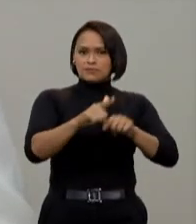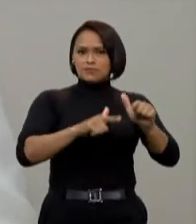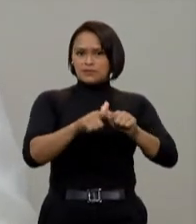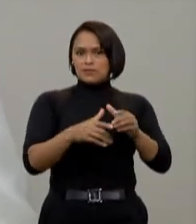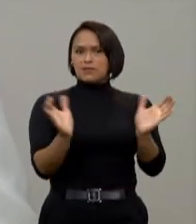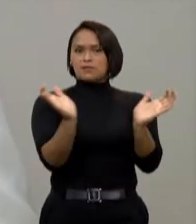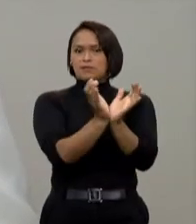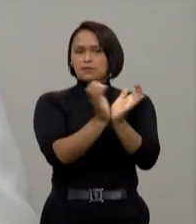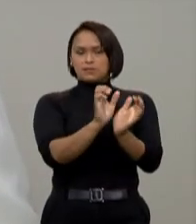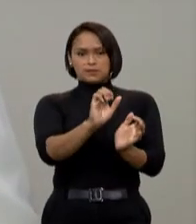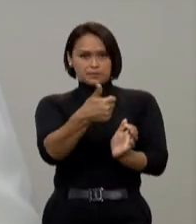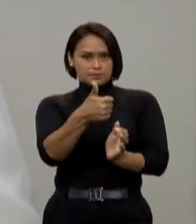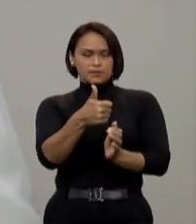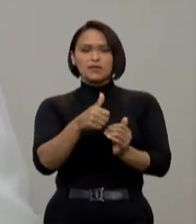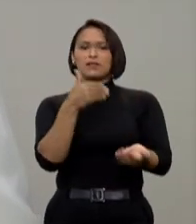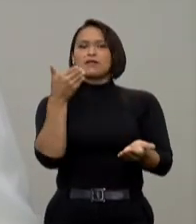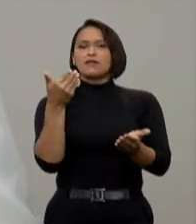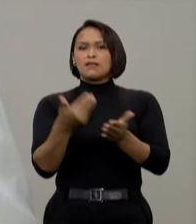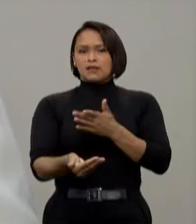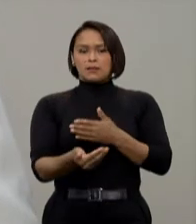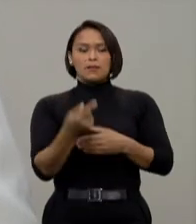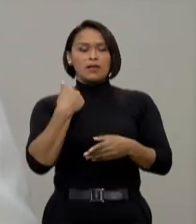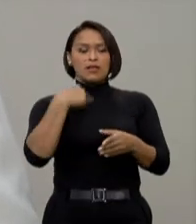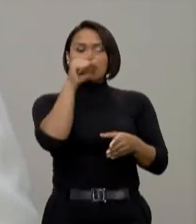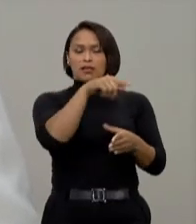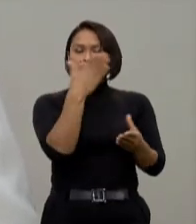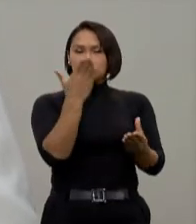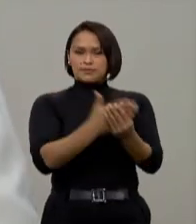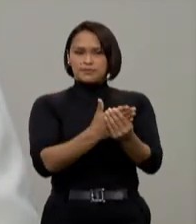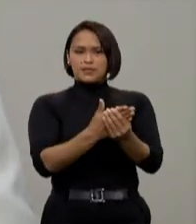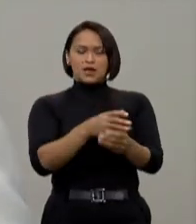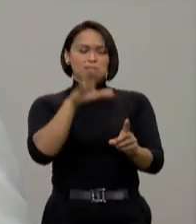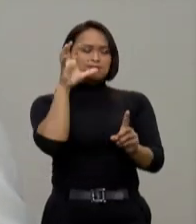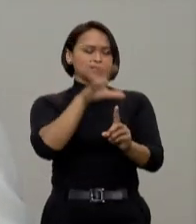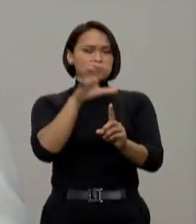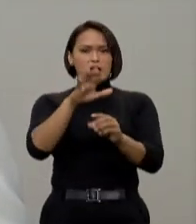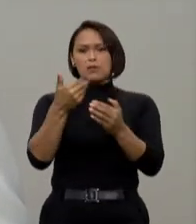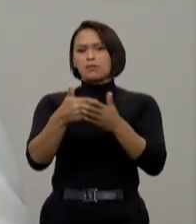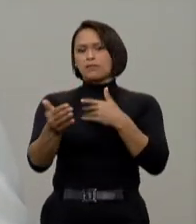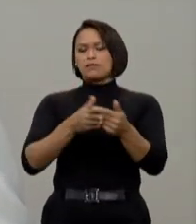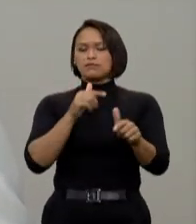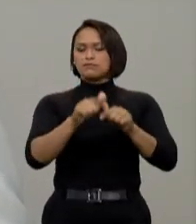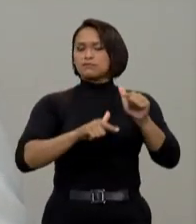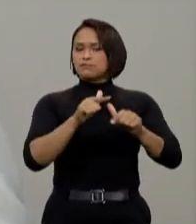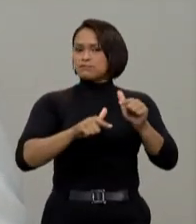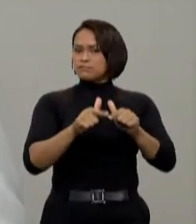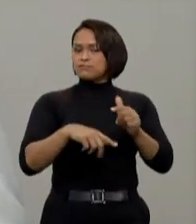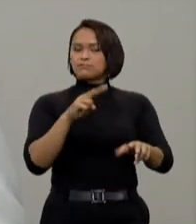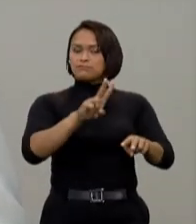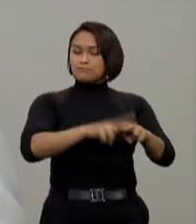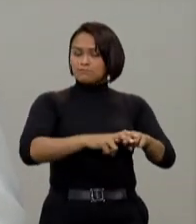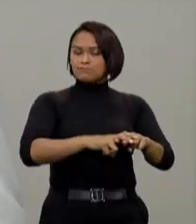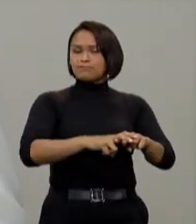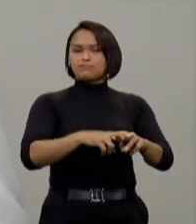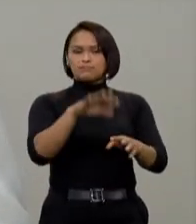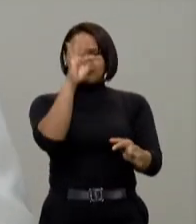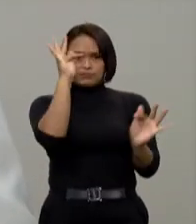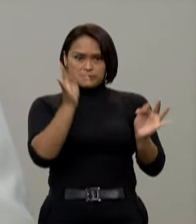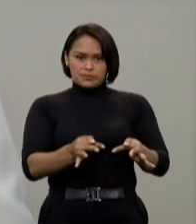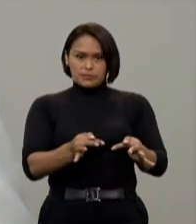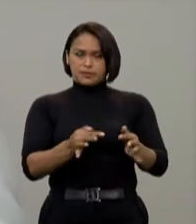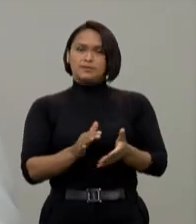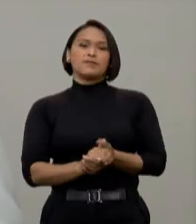Para a primeira sessão, a perda de função pública nesses casos atinge qualquer outro cargo ocupado no momento da condenação